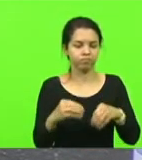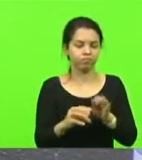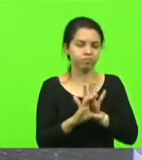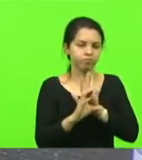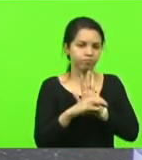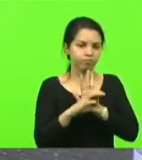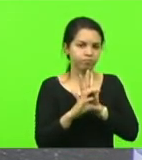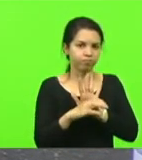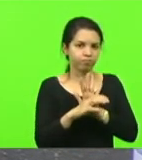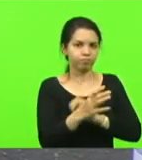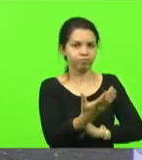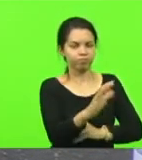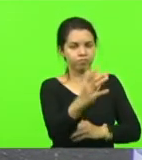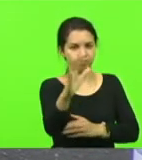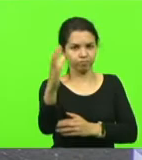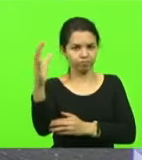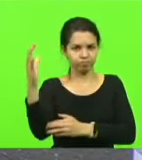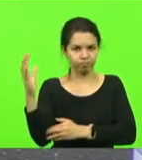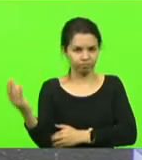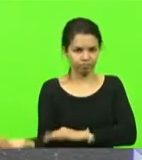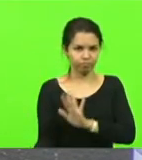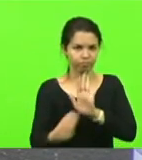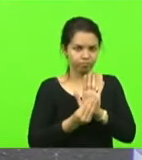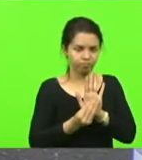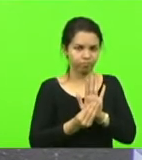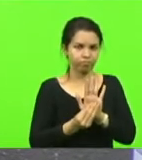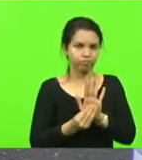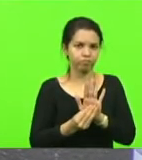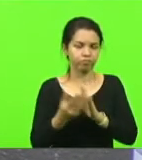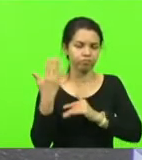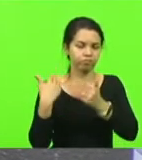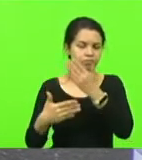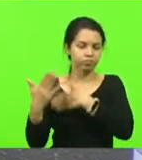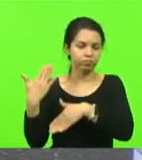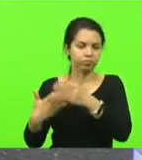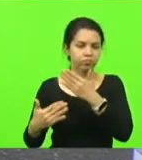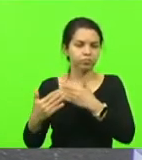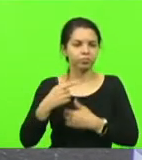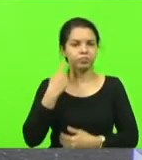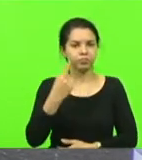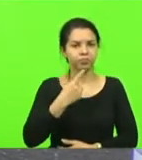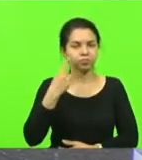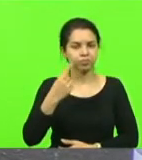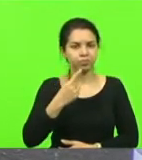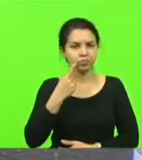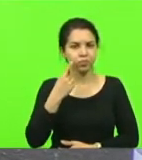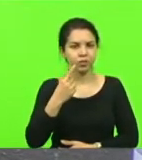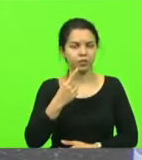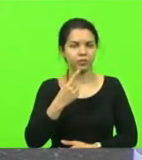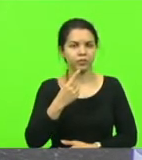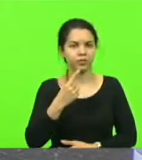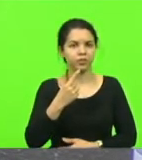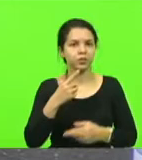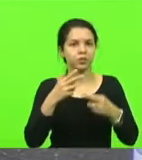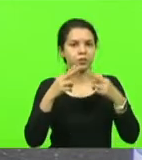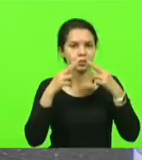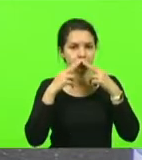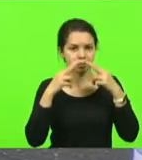Meio Ambiente. À época, o deputado Romildo Titon foi o relator,